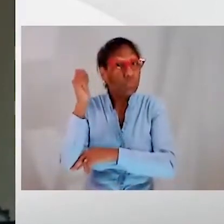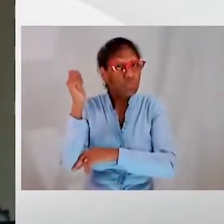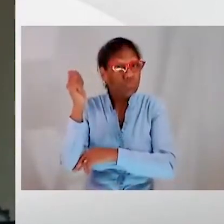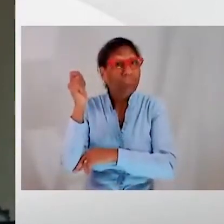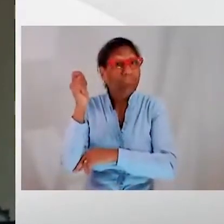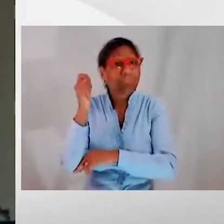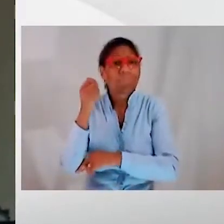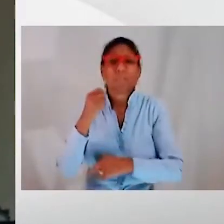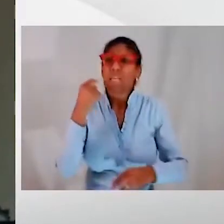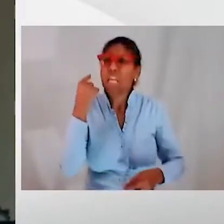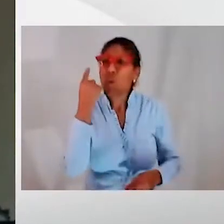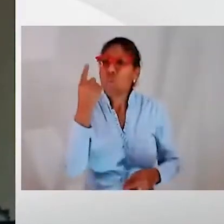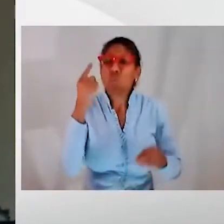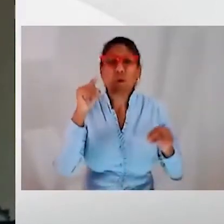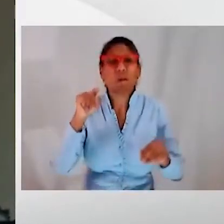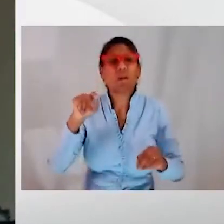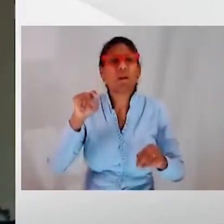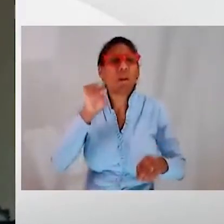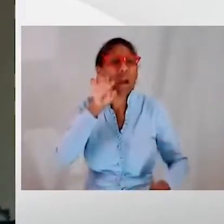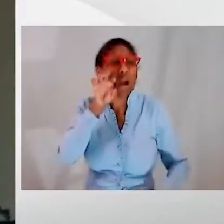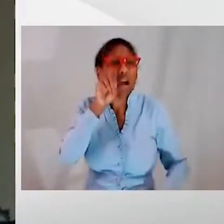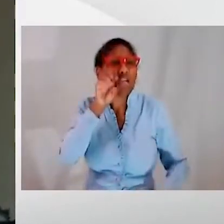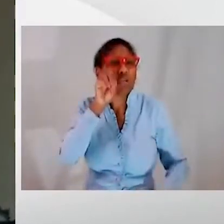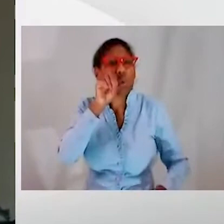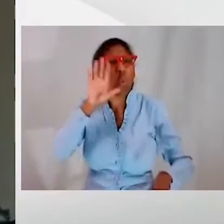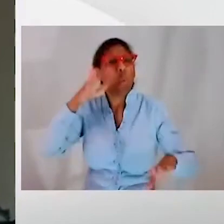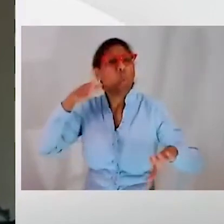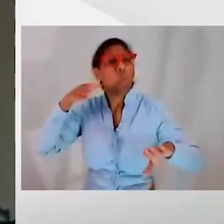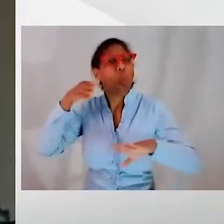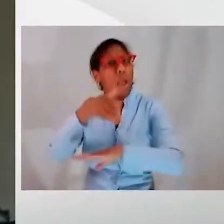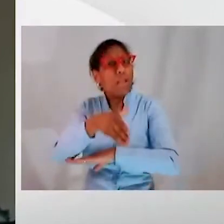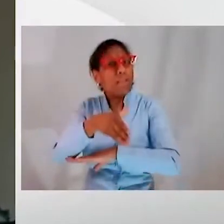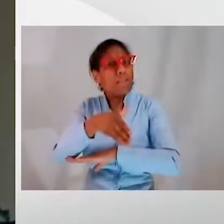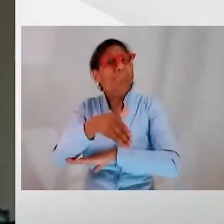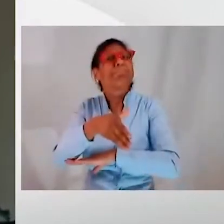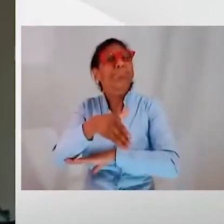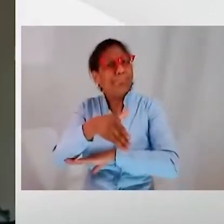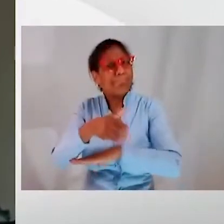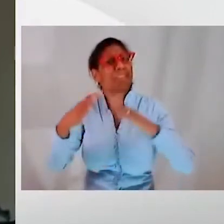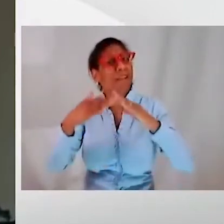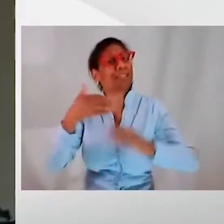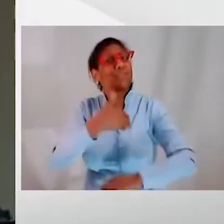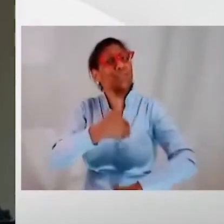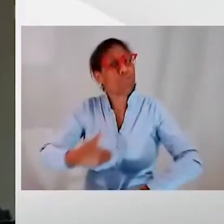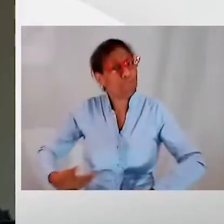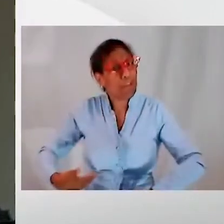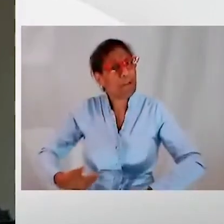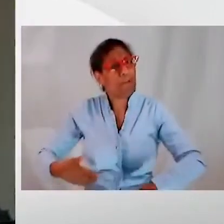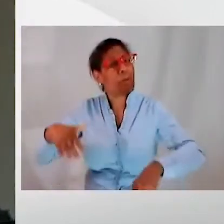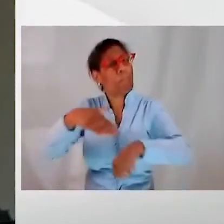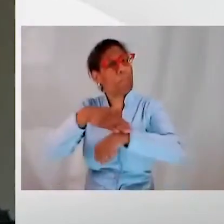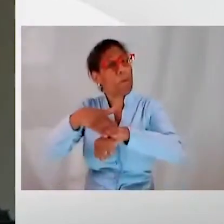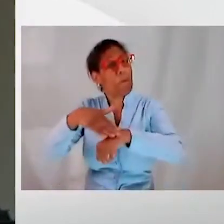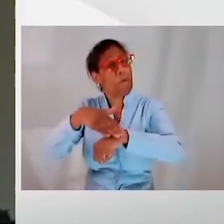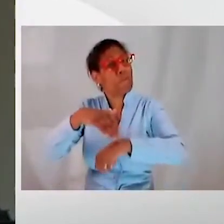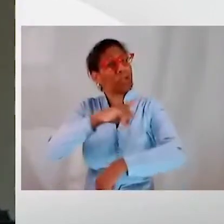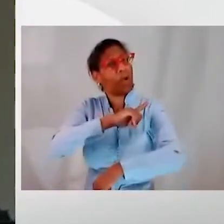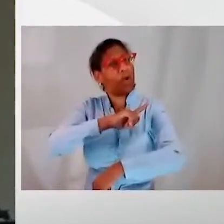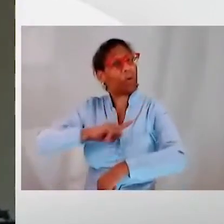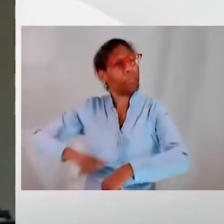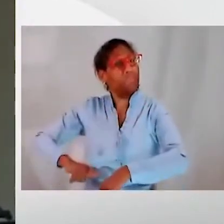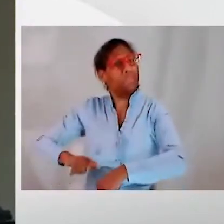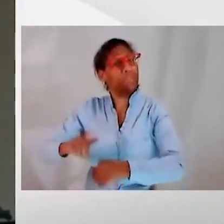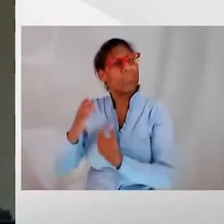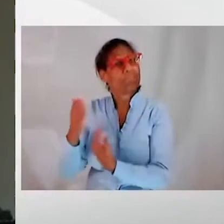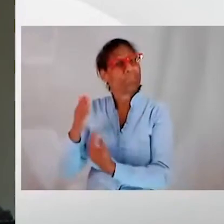um cachorro entra no Palácio Piratini para conversar com o governador do